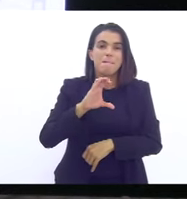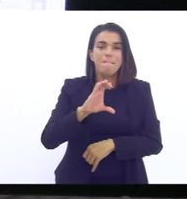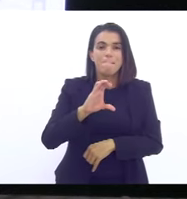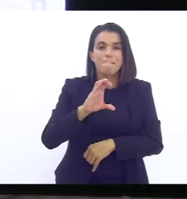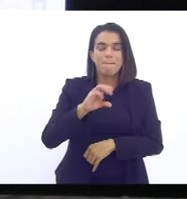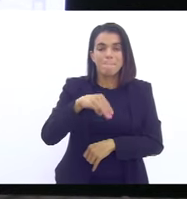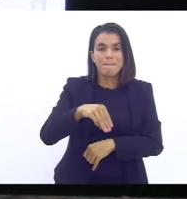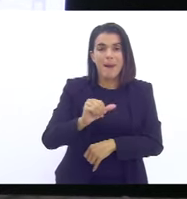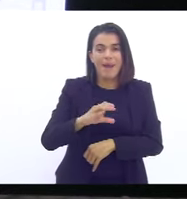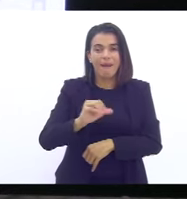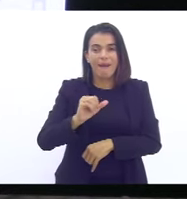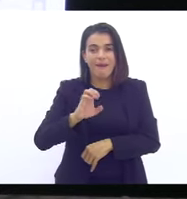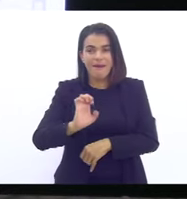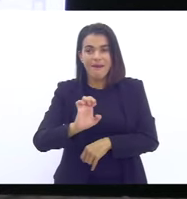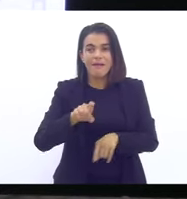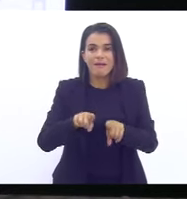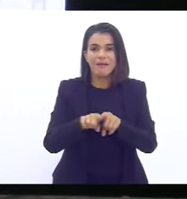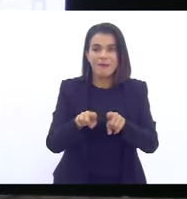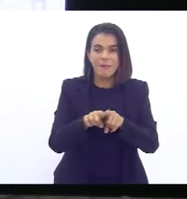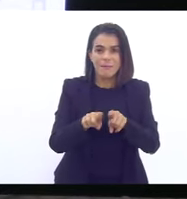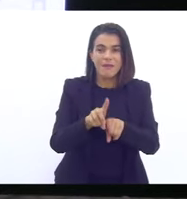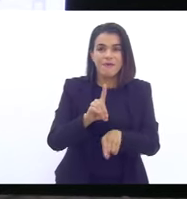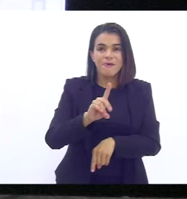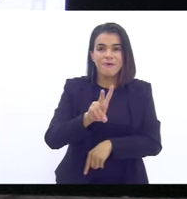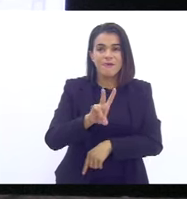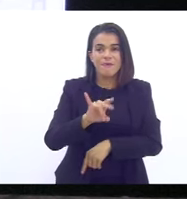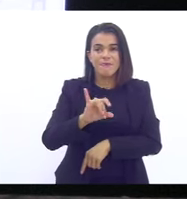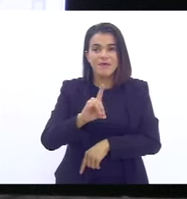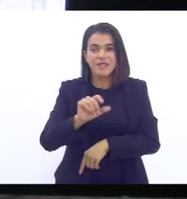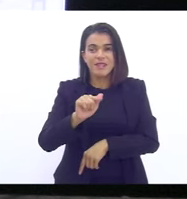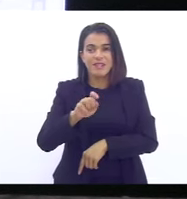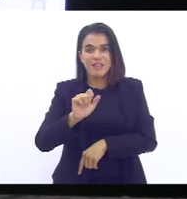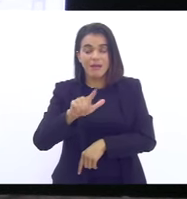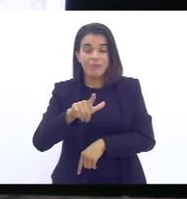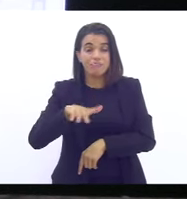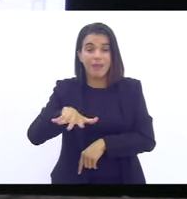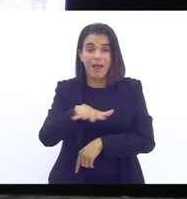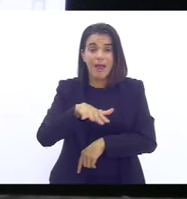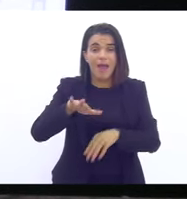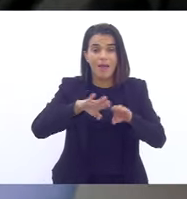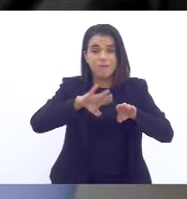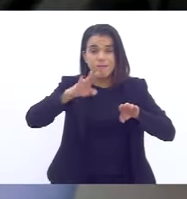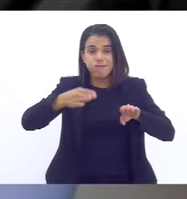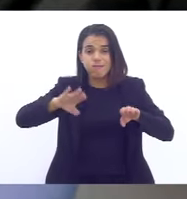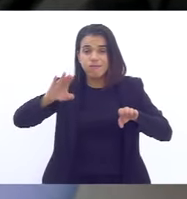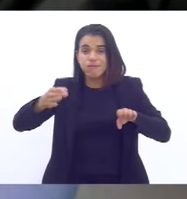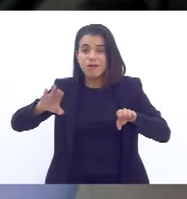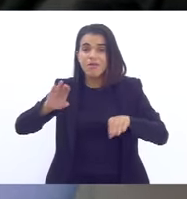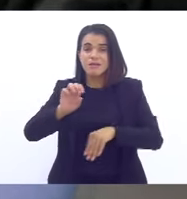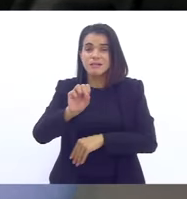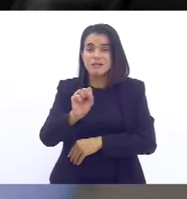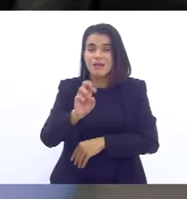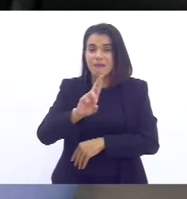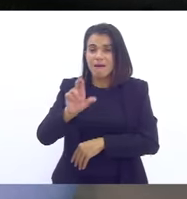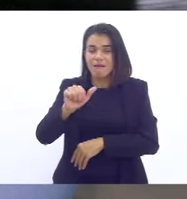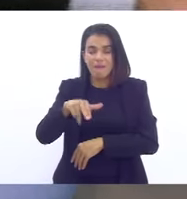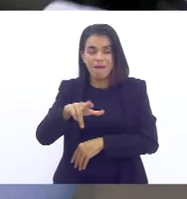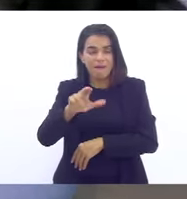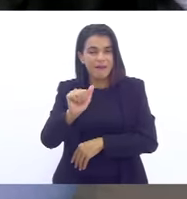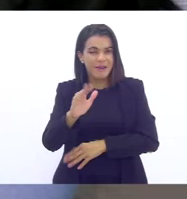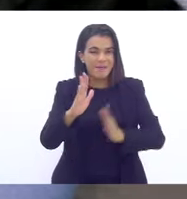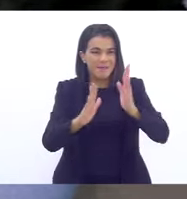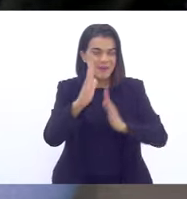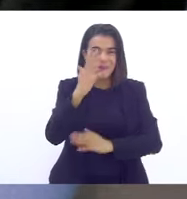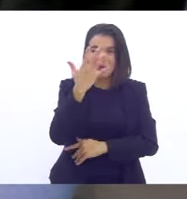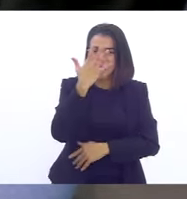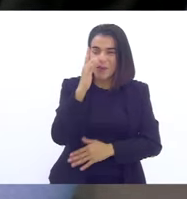Vidigal, já relatada pelo Daniel aqui. Várias contingências na região serrana, desde o Carnaval lá e depois, mais